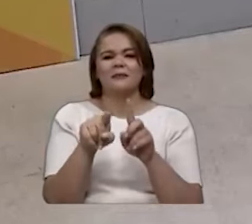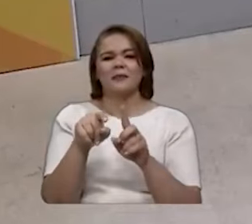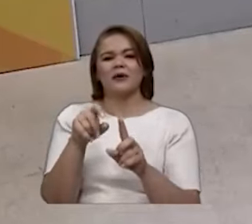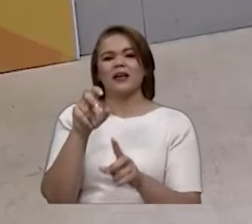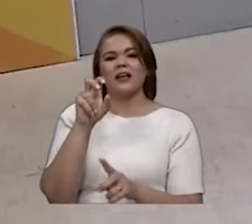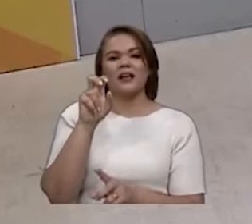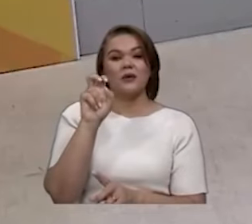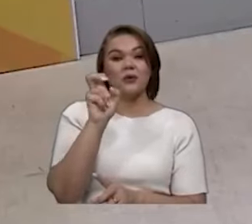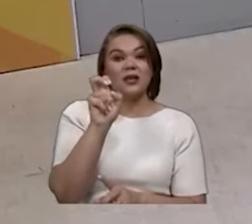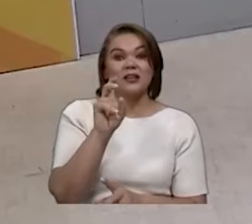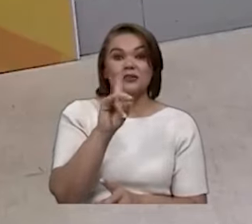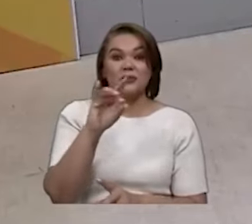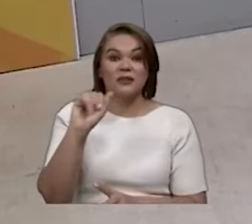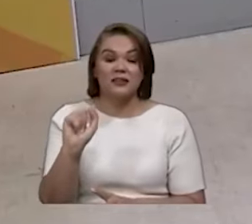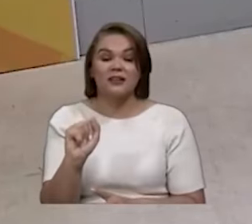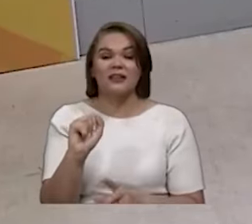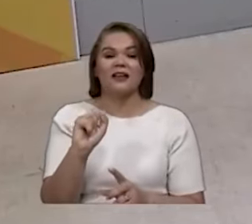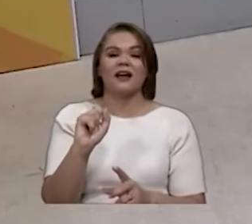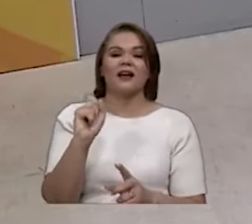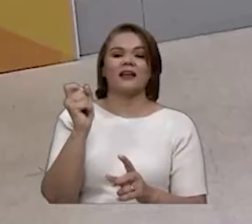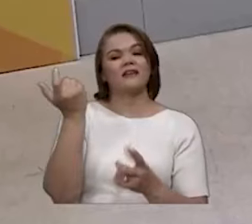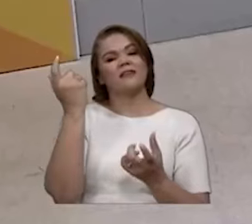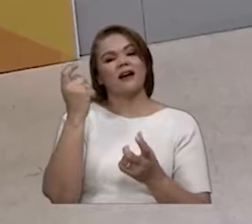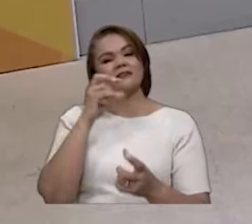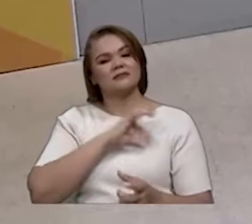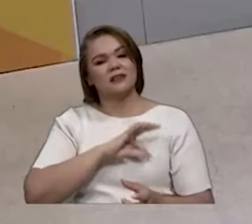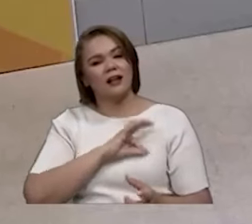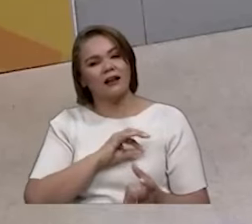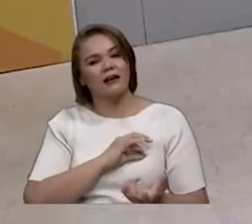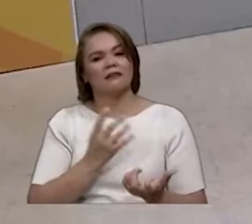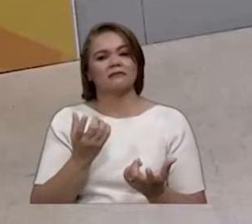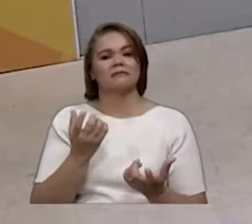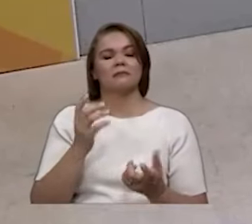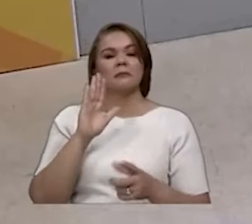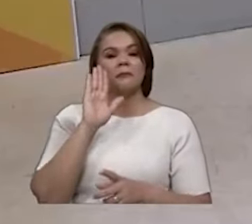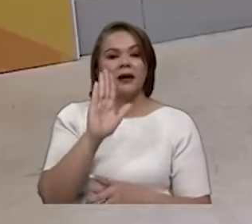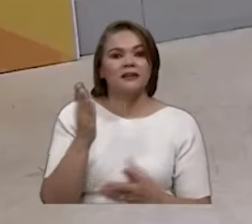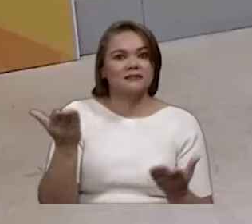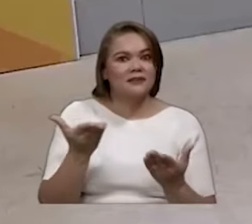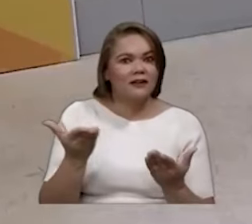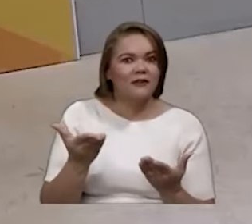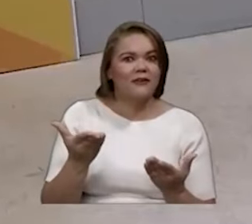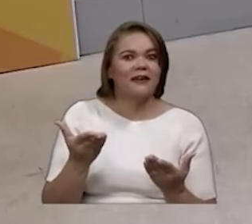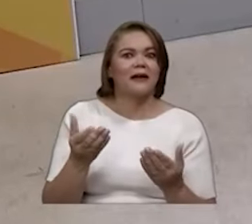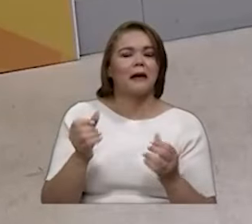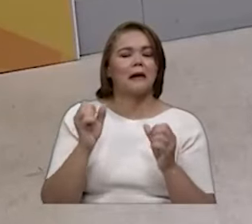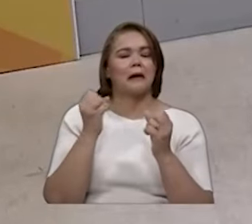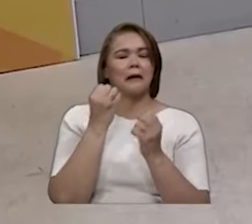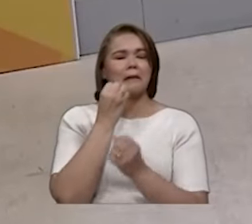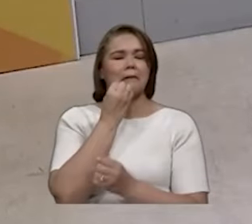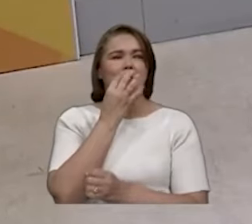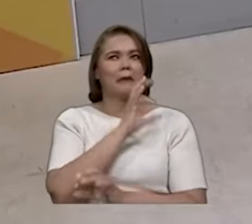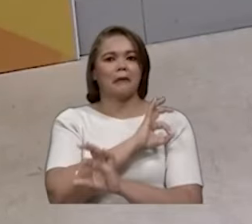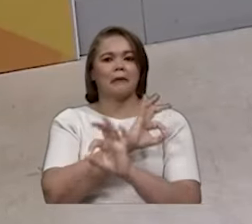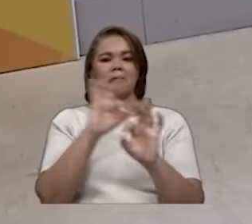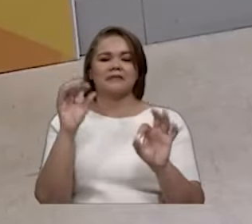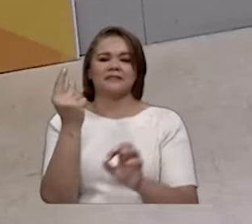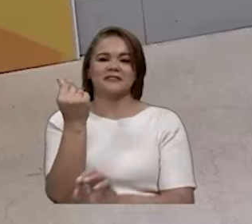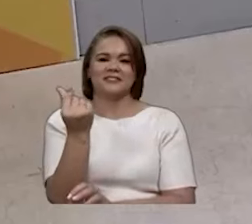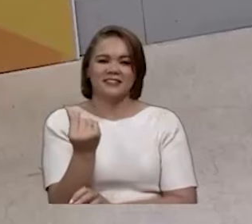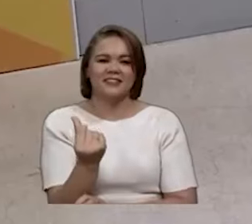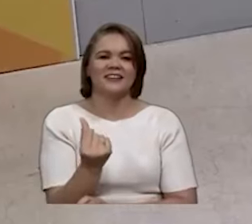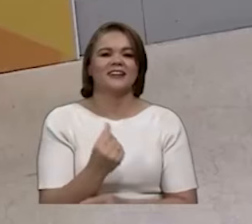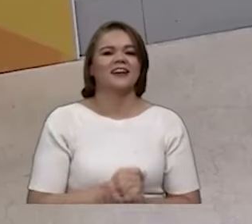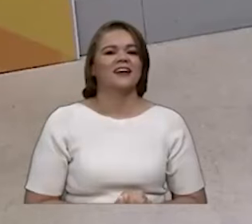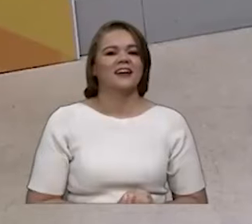porque na conta o salário ainda não caiu, esse din-din vai chegar em boa hora, com certeza. Oh, eu não tenho